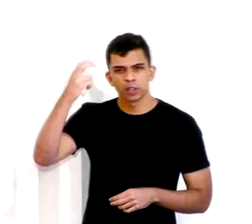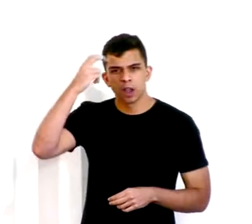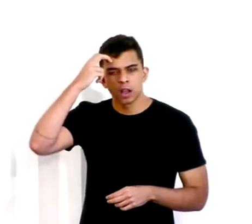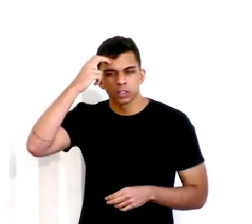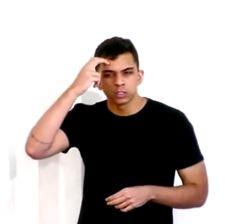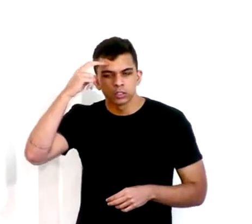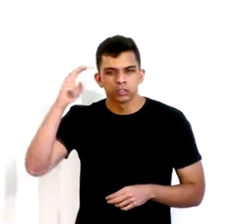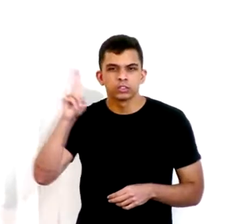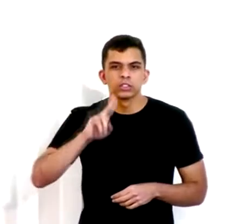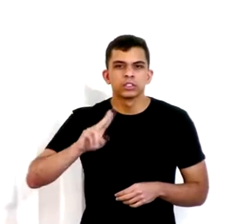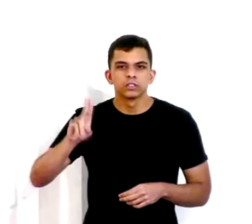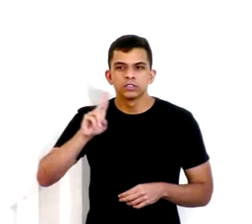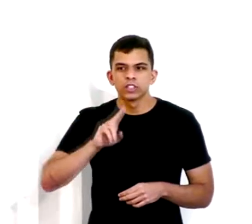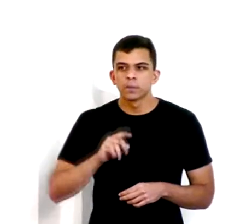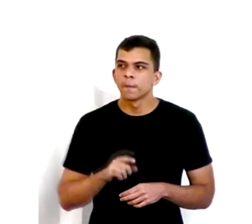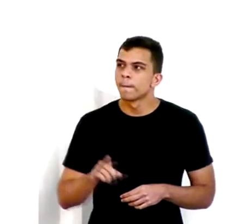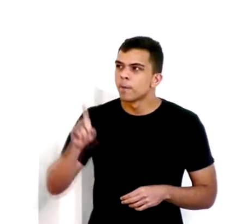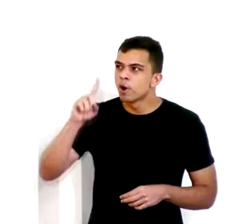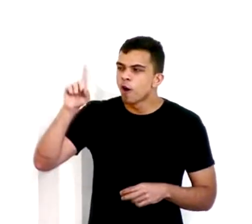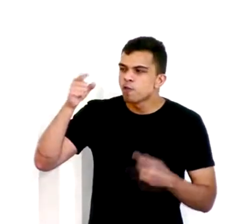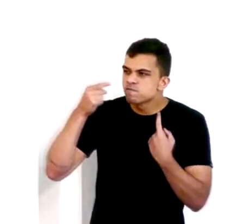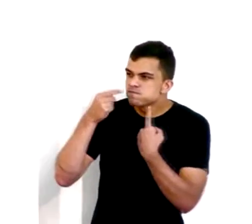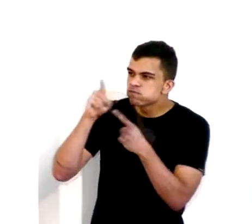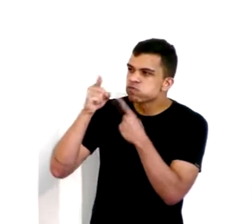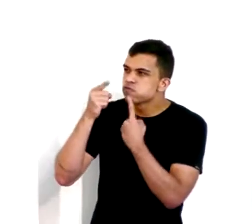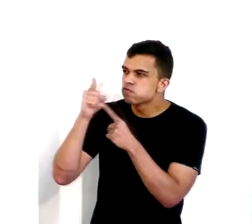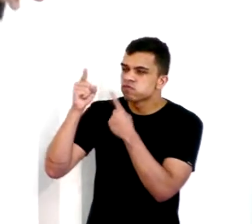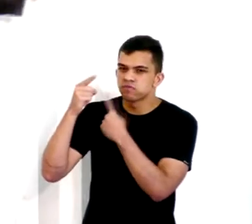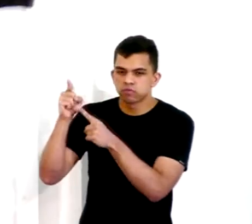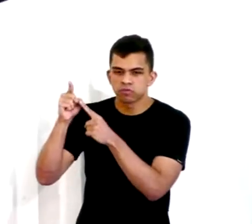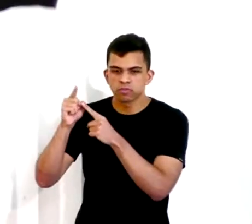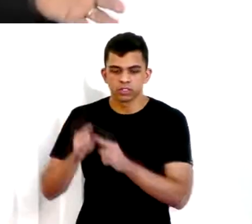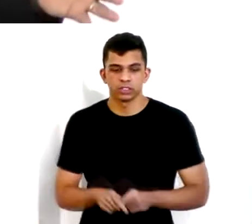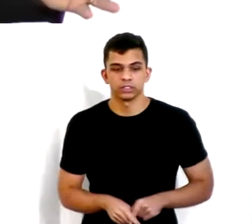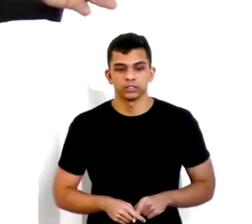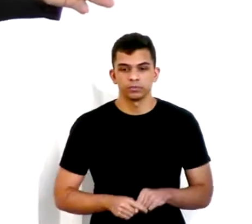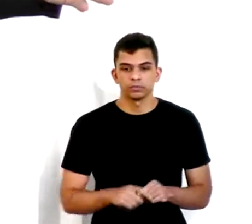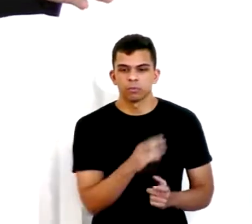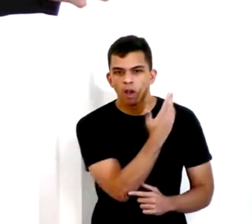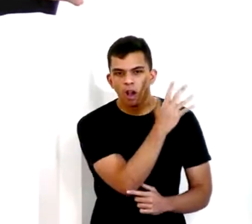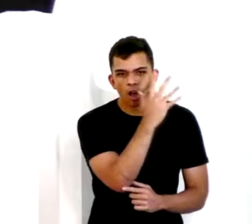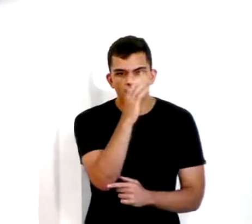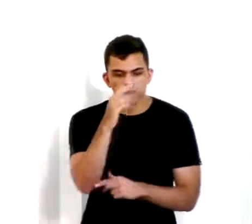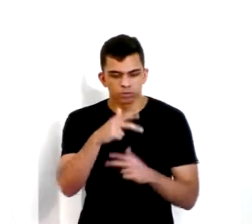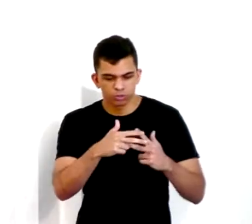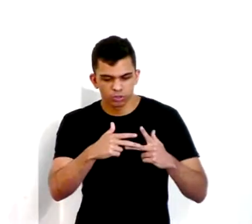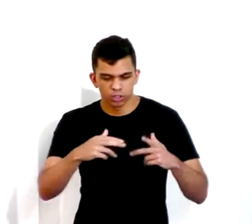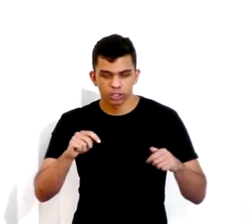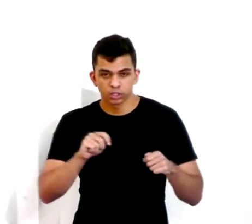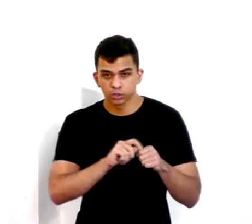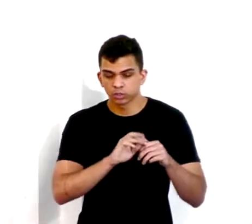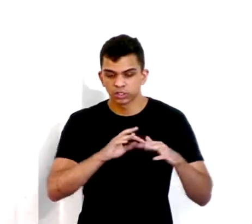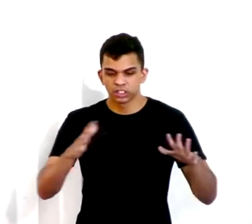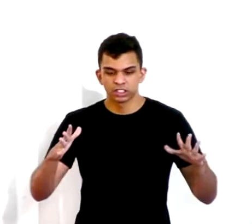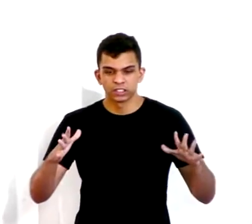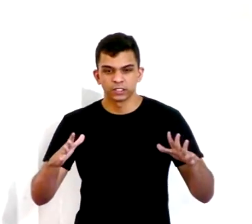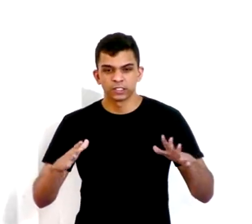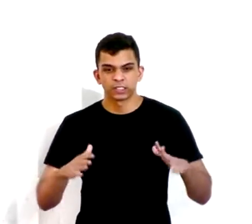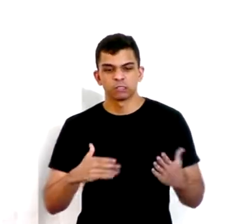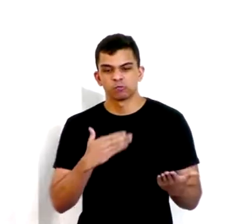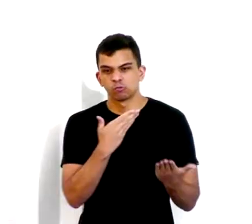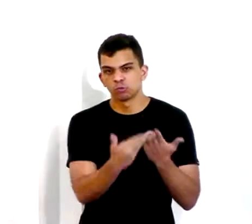o nosso Criador, para destruir a criação de Deus. Por isso, os